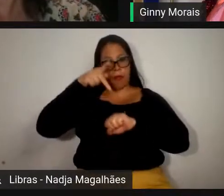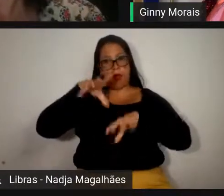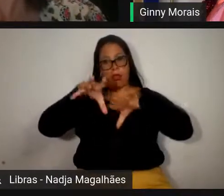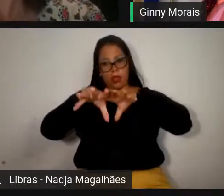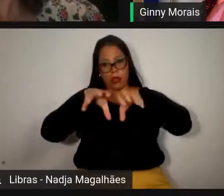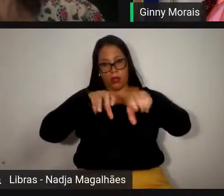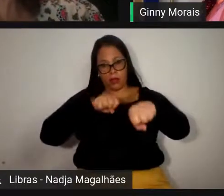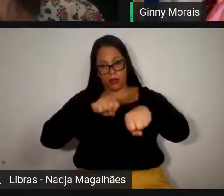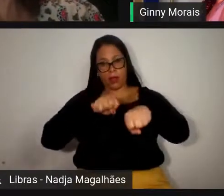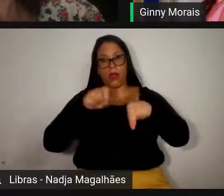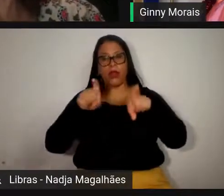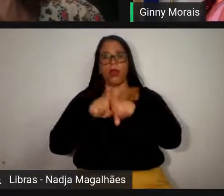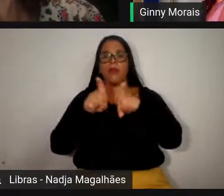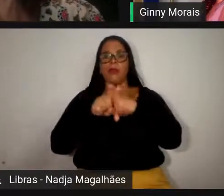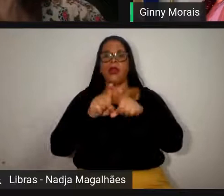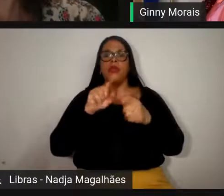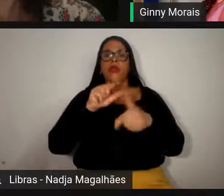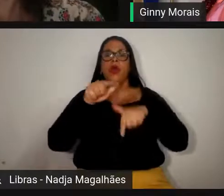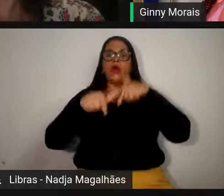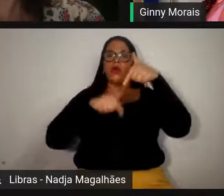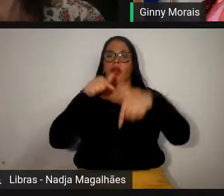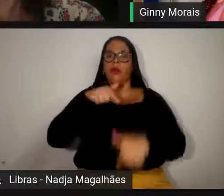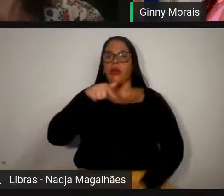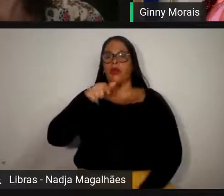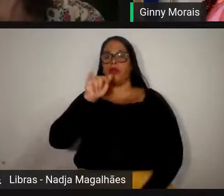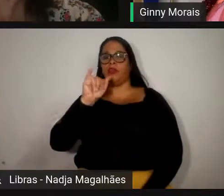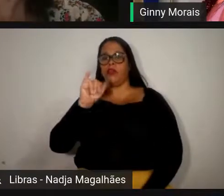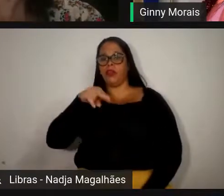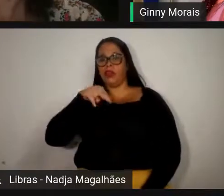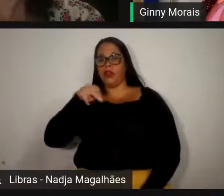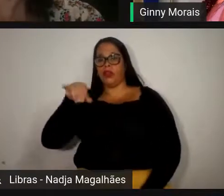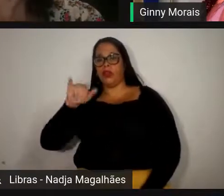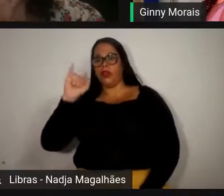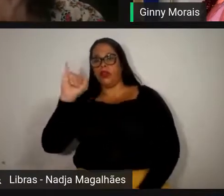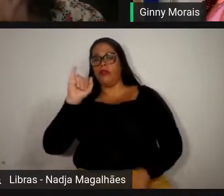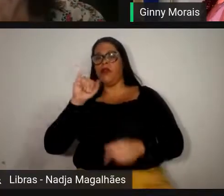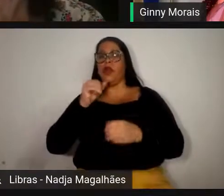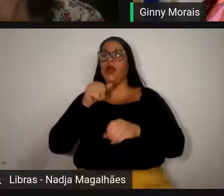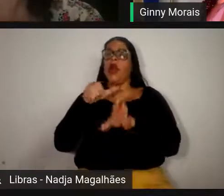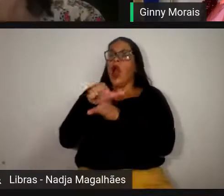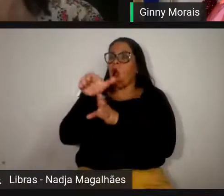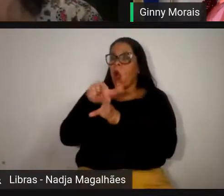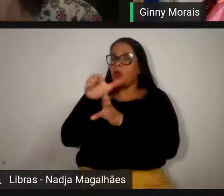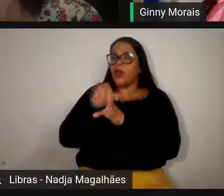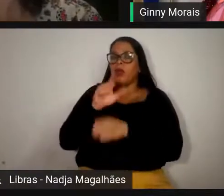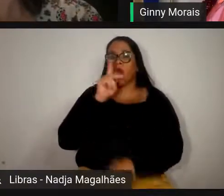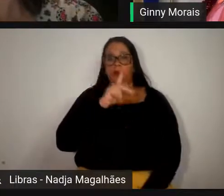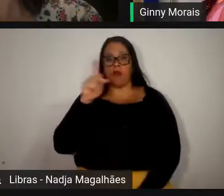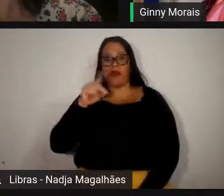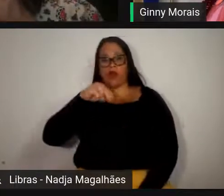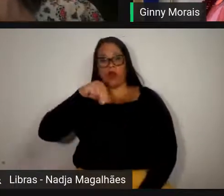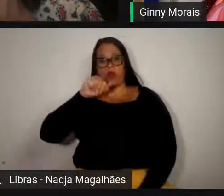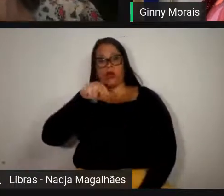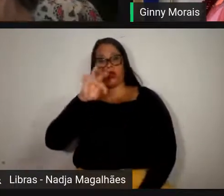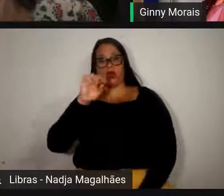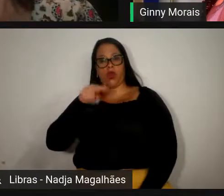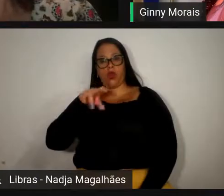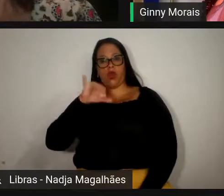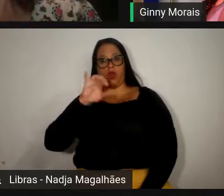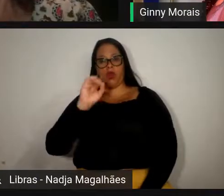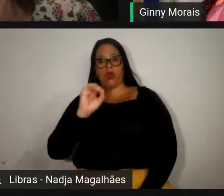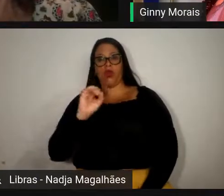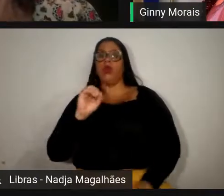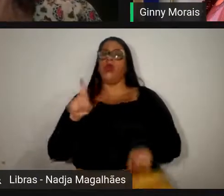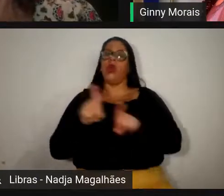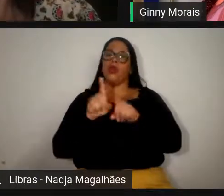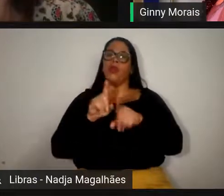E registrar também que o trabalho da Dini foi orientado pelo professor Antônio Barros, do mestrado em Poder Legislativo, e eu tive o prazer